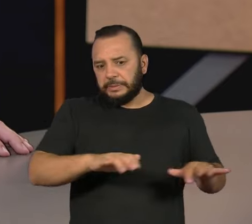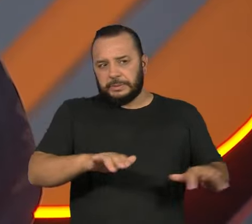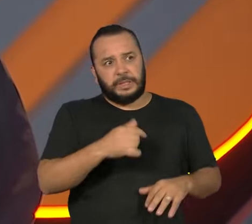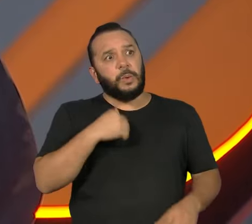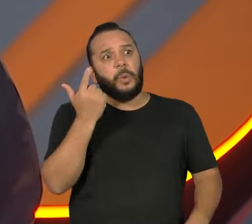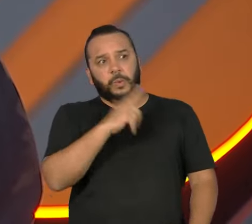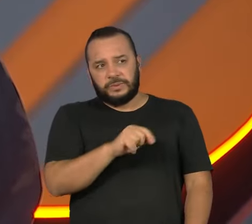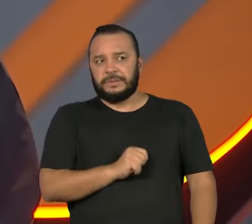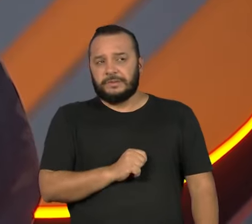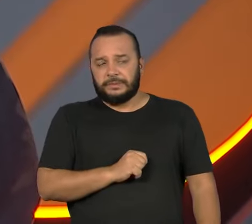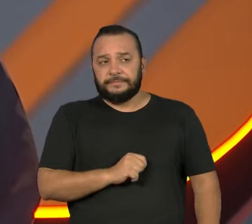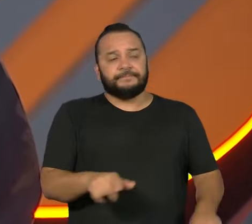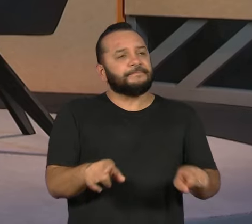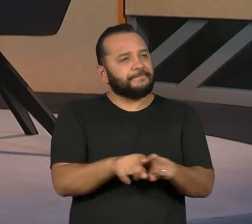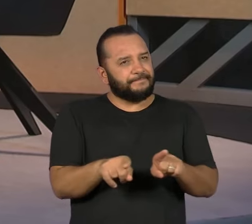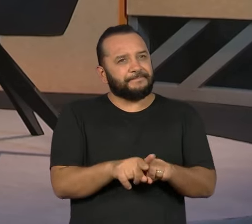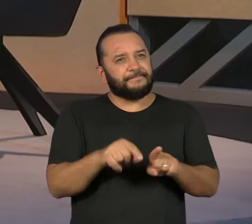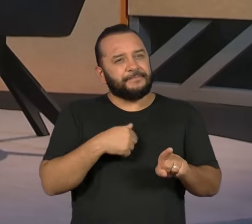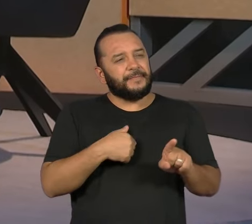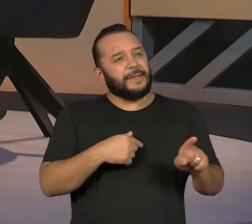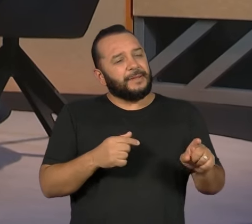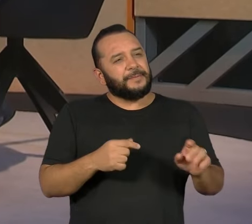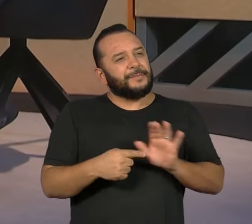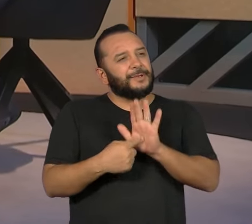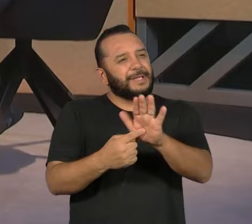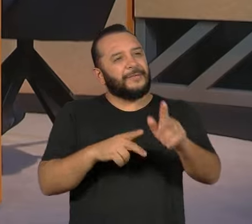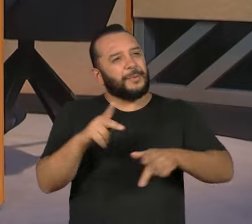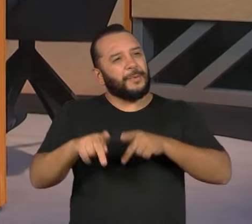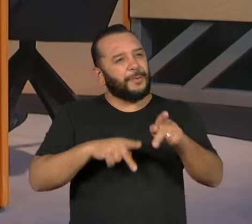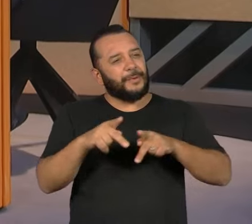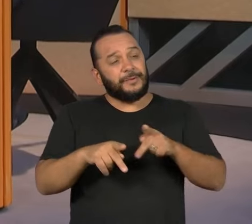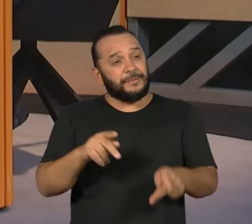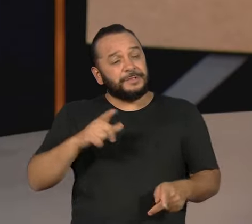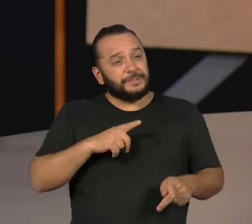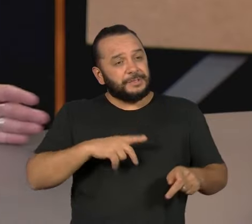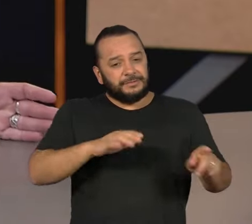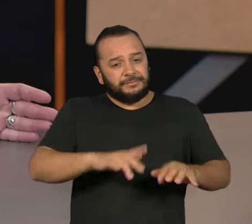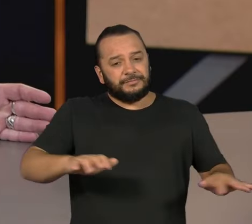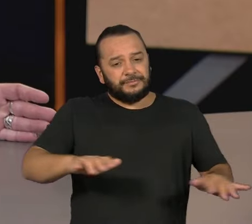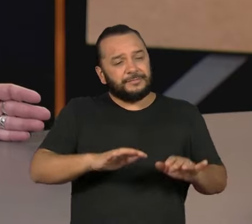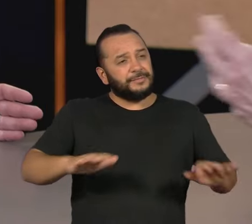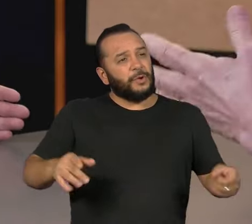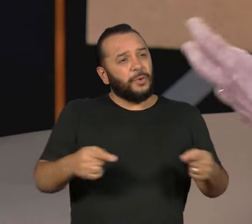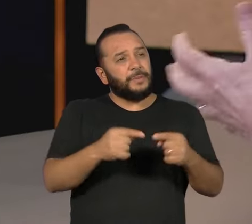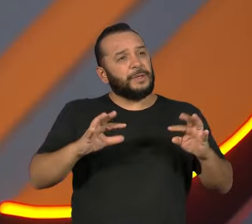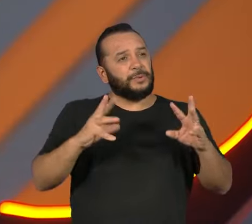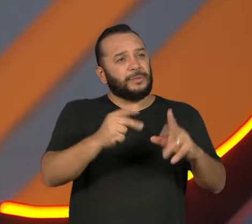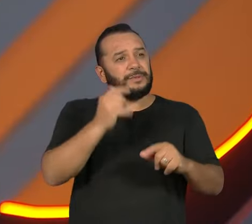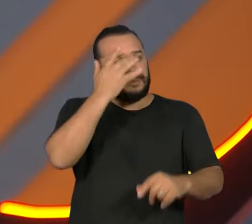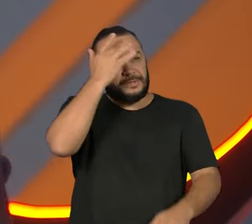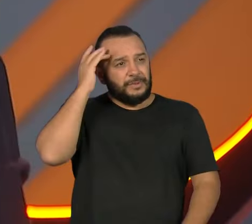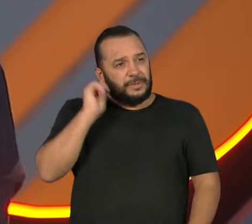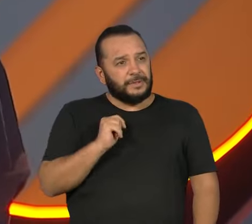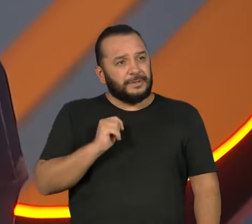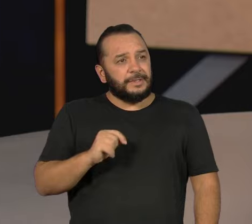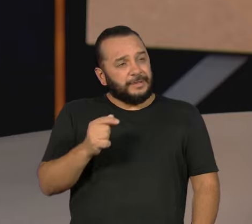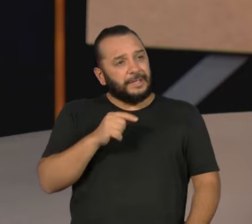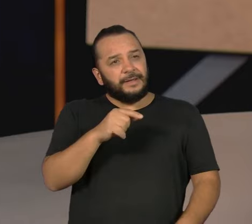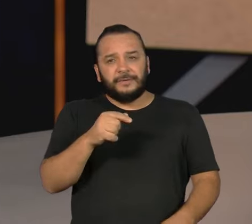tocar. E um repertório muito popular. Ele levava a música instrumental dele para todos, né? E você pegou... Eu peguei